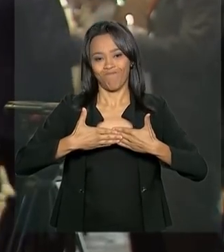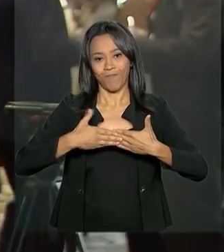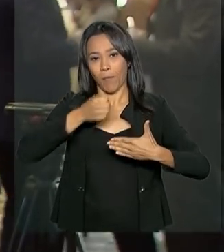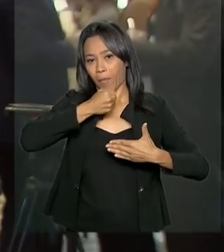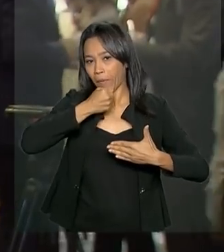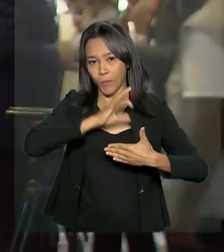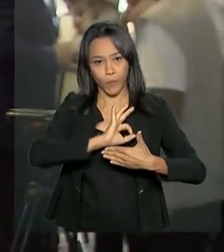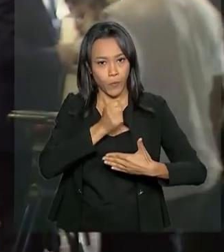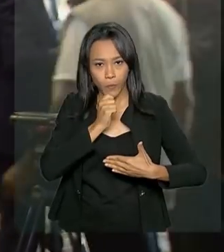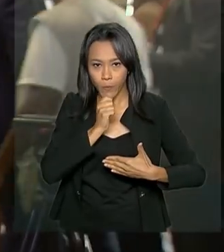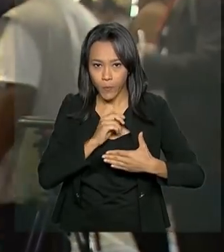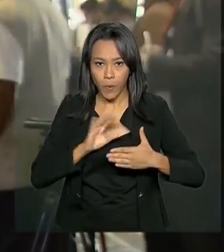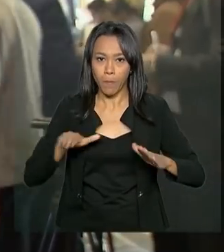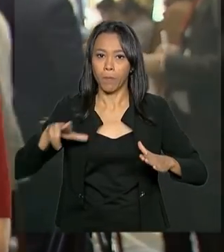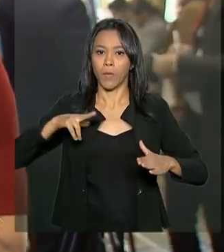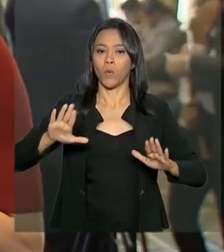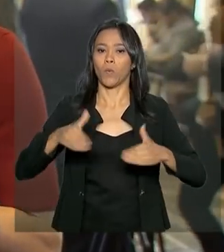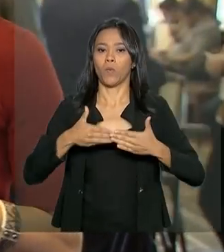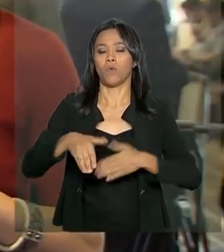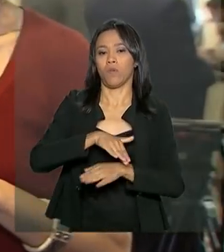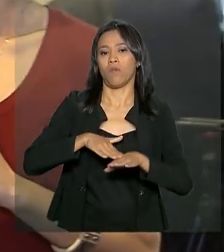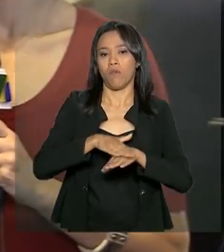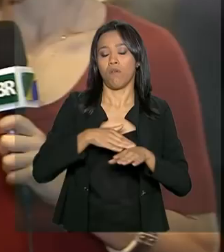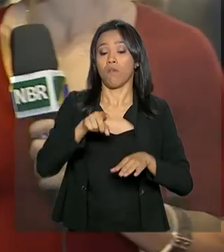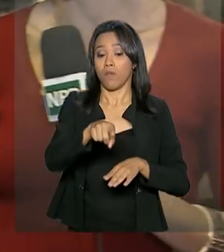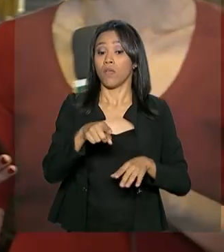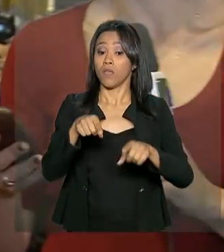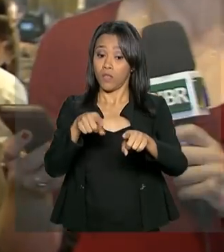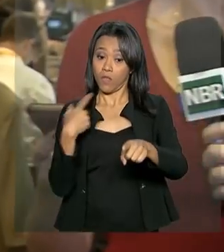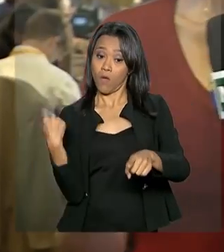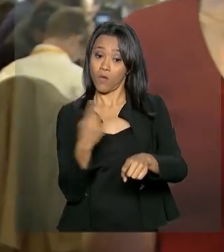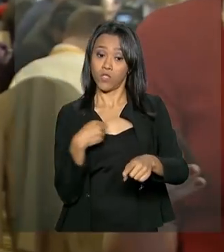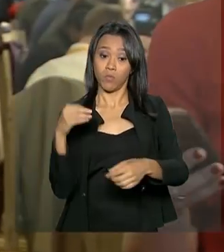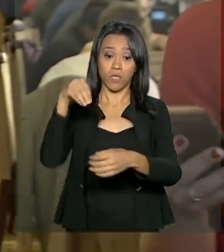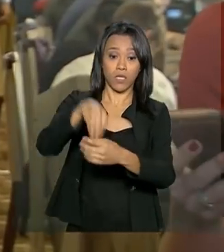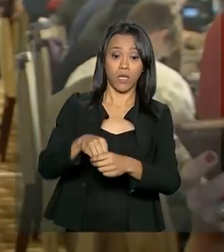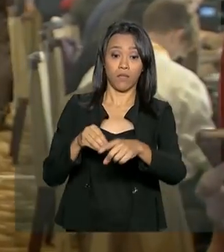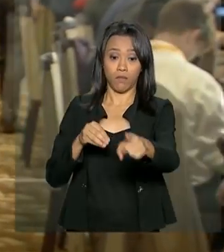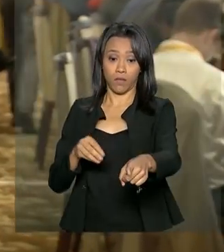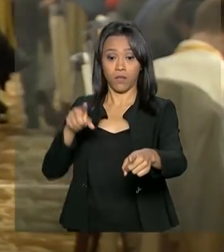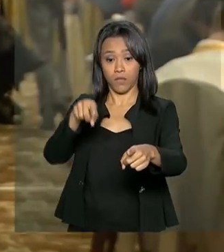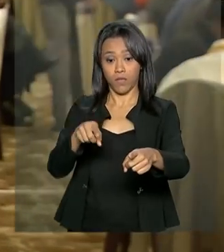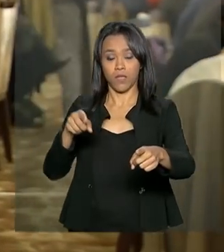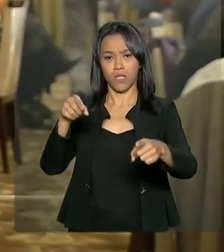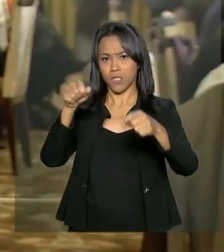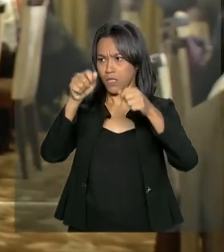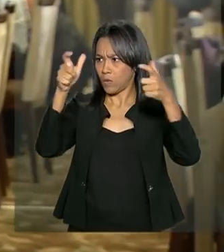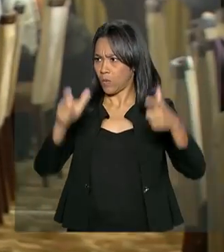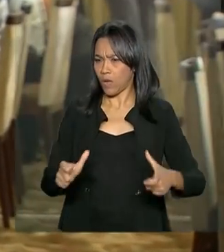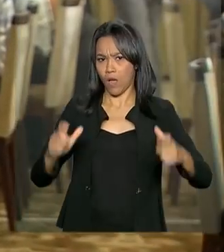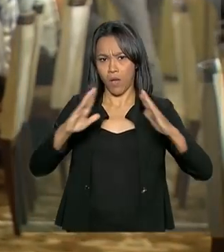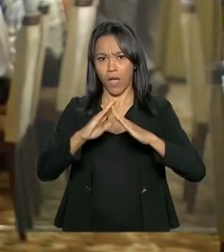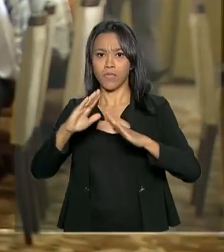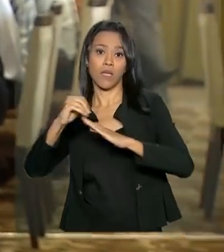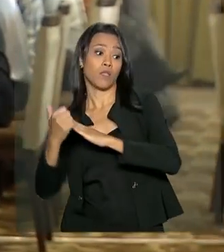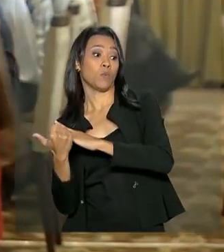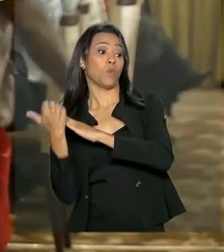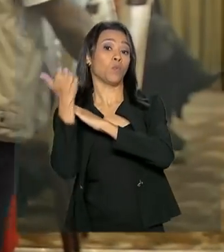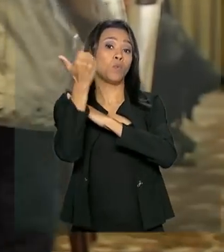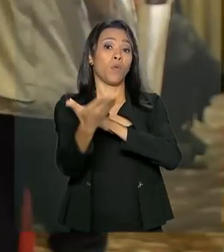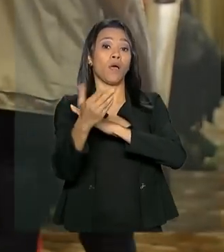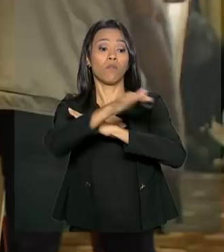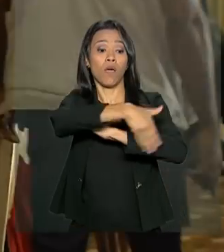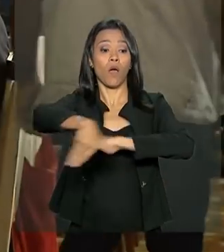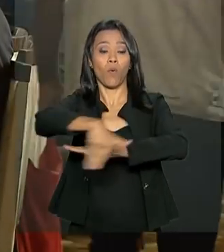aqui no centro de imprensa, que fica no prédio do Ministério das Relações Exteriores do Chile. Esse prédio fica do outro lado da rua,